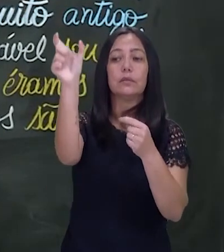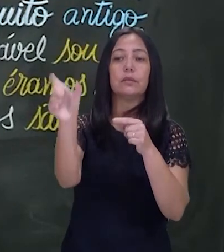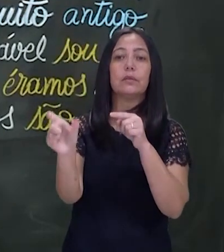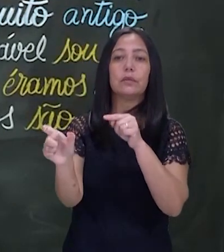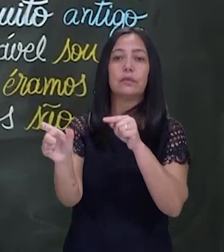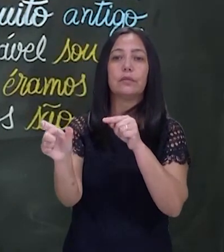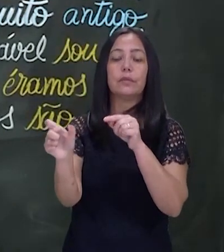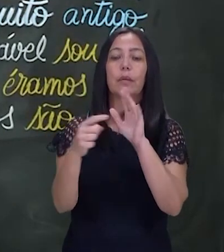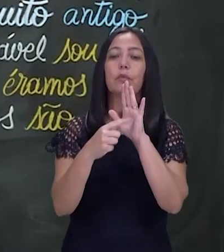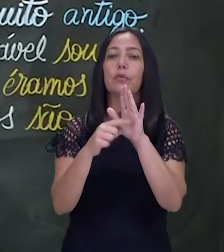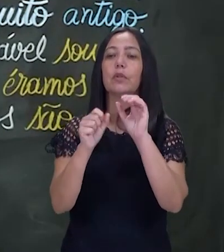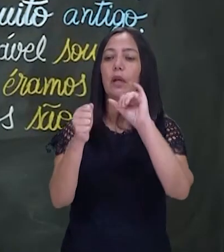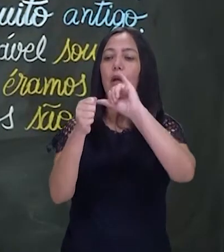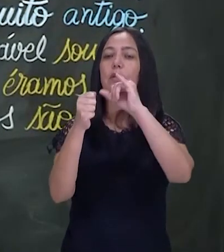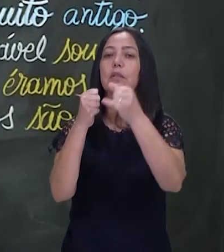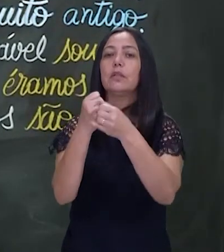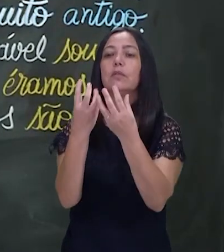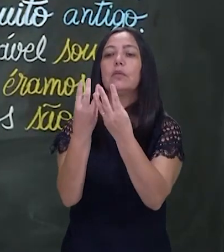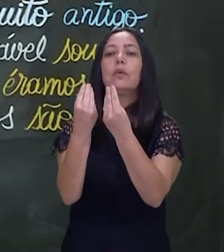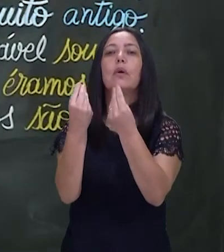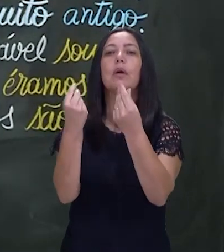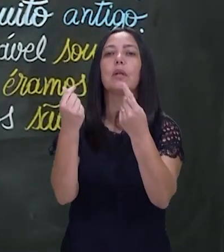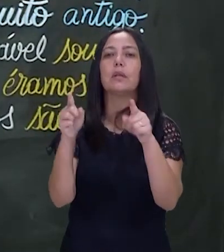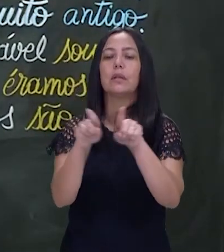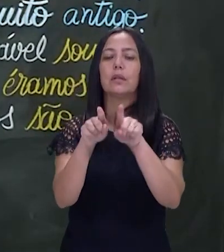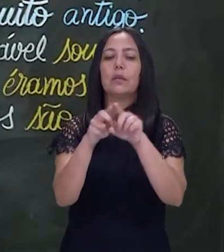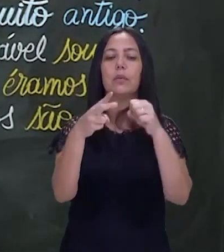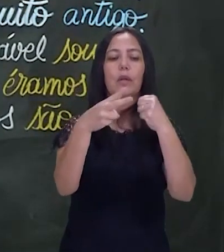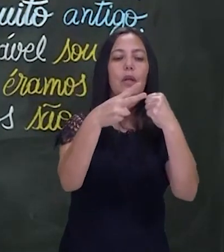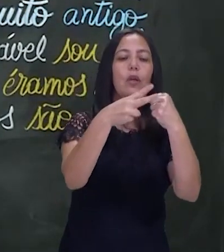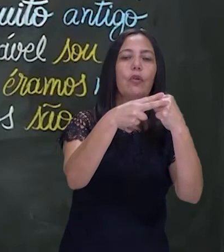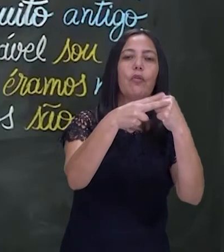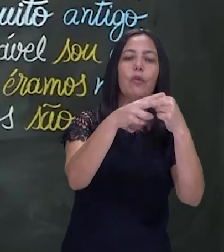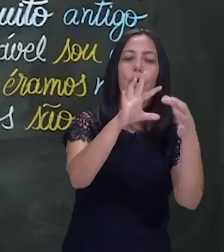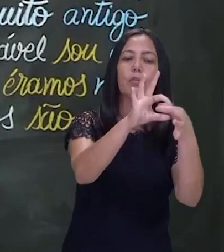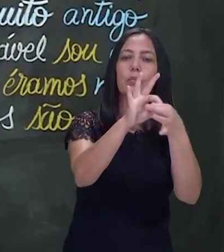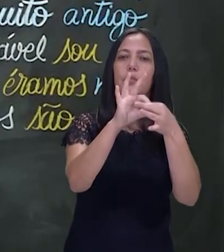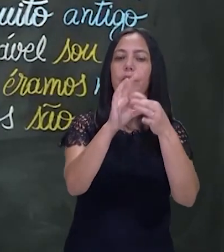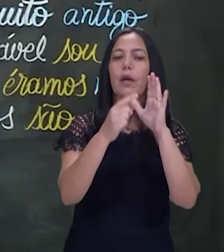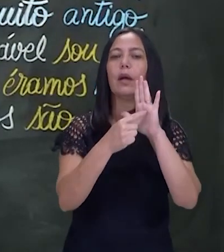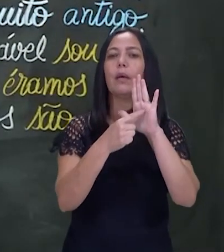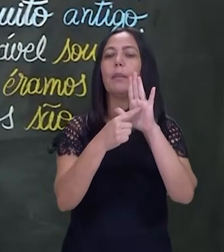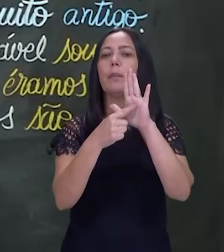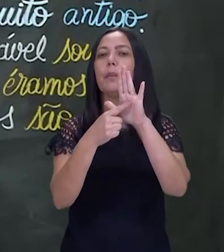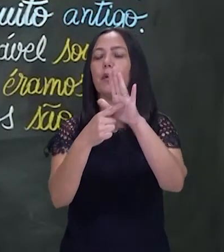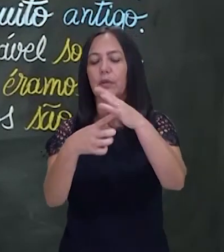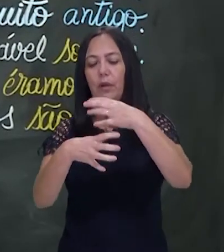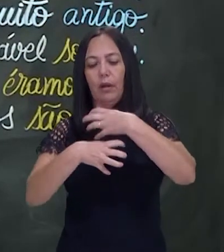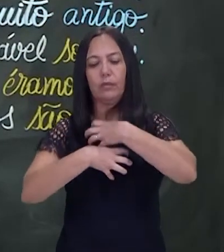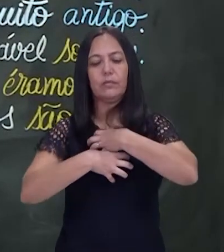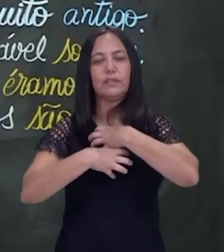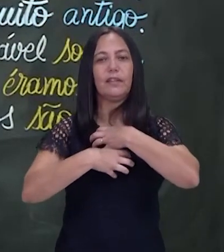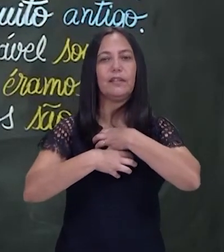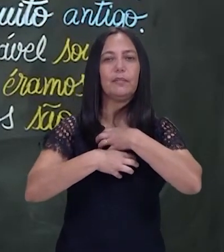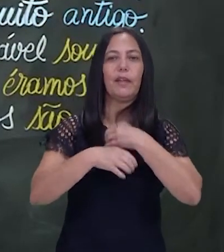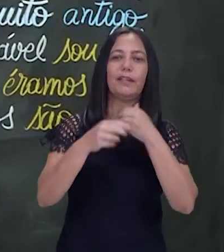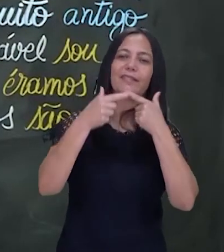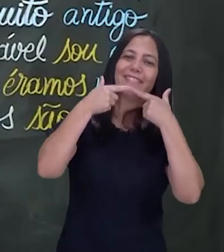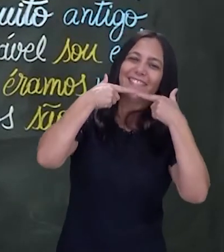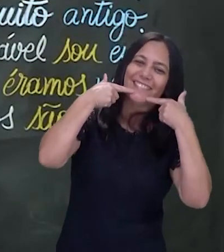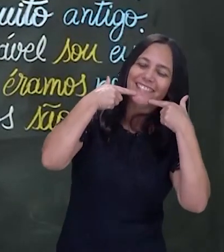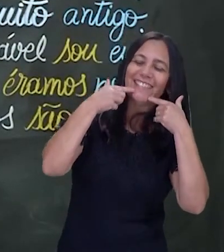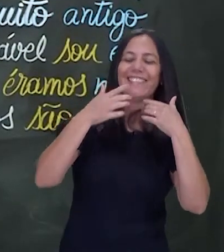um adjetivo. E os verbos de ligação sempre vão indicar estado e suas variações,